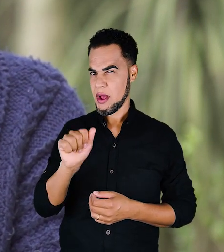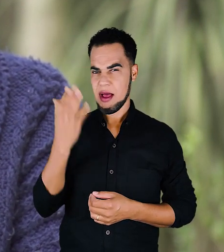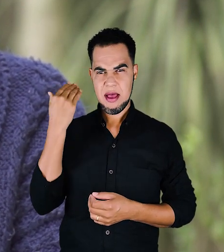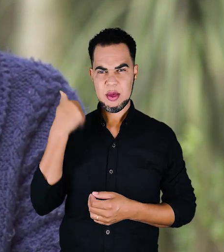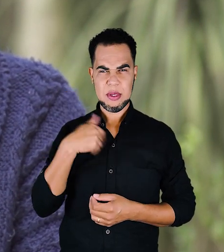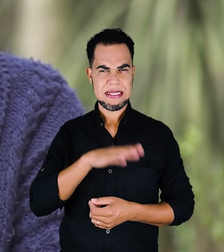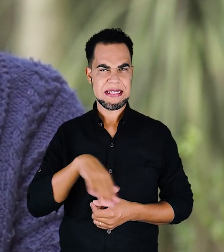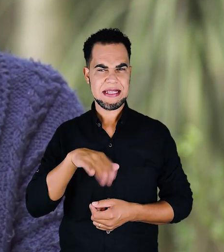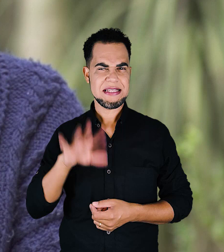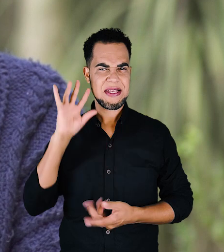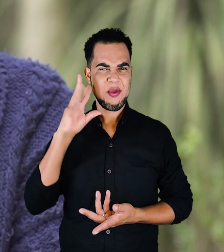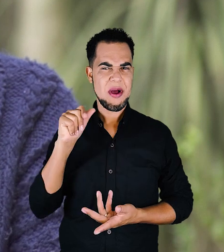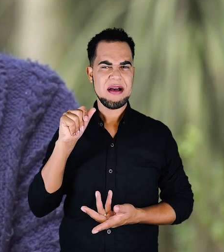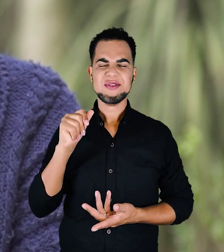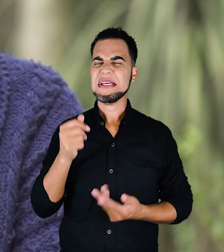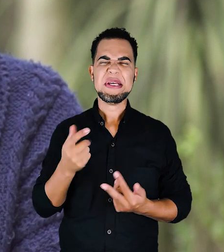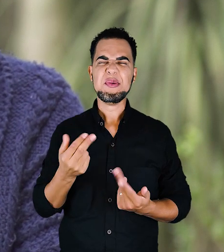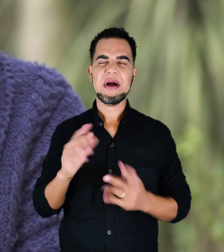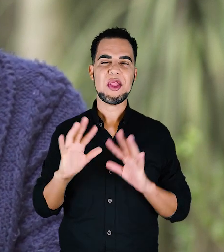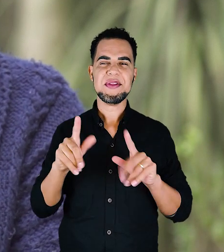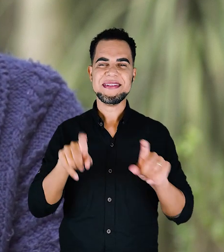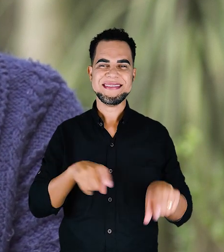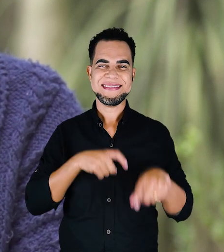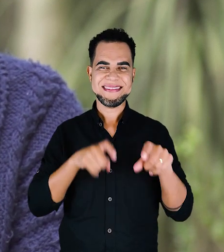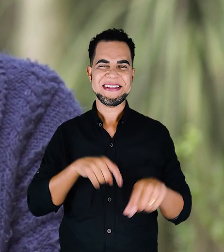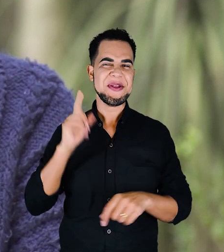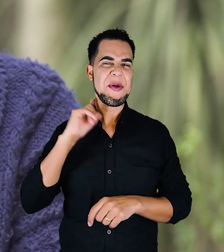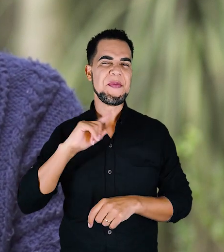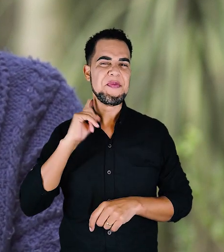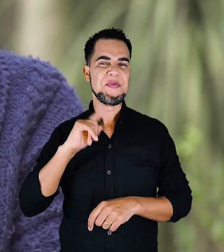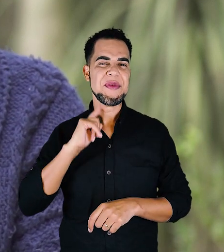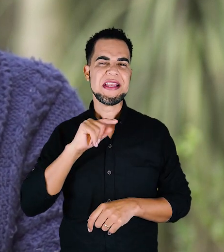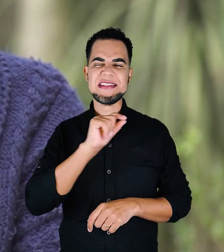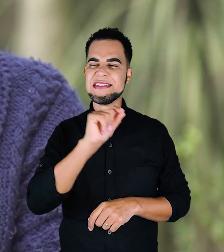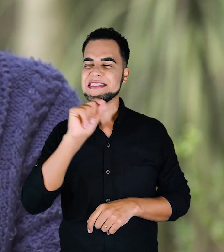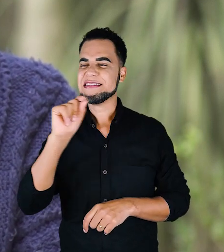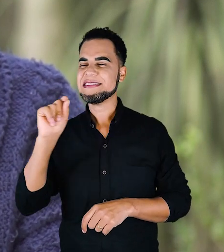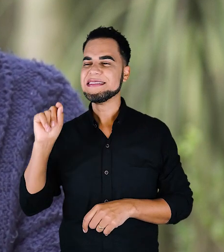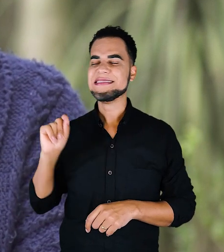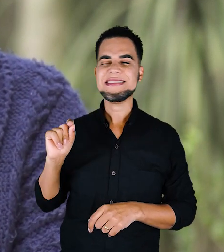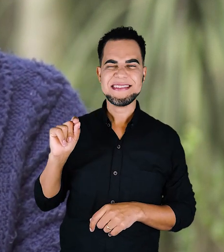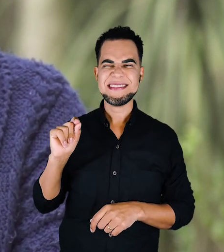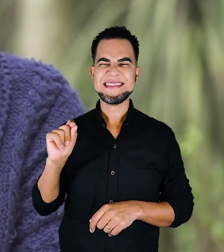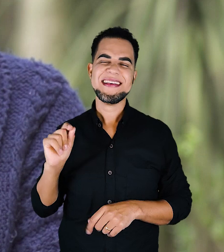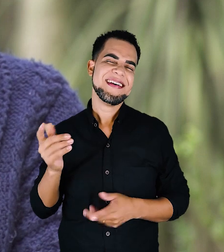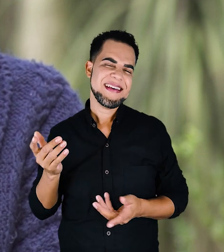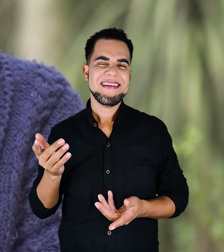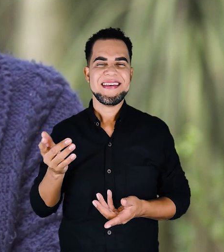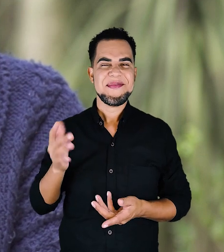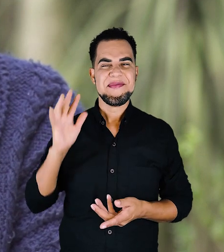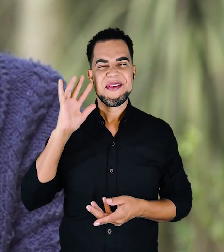Itaguá, na minha infância, eu acho que quase todo interior mineiro, interior da cidade, a cidade é